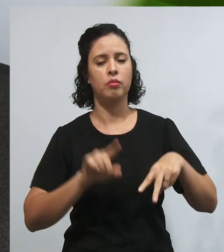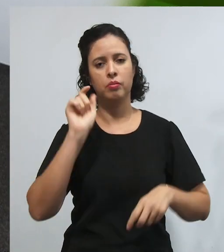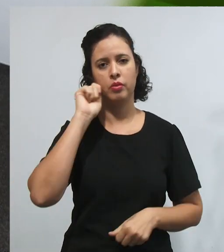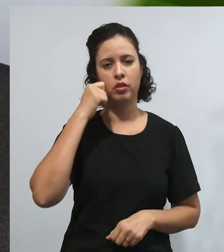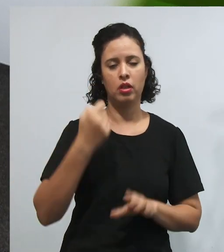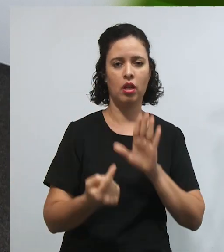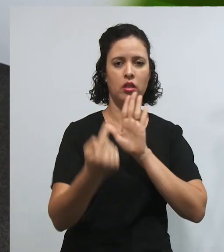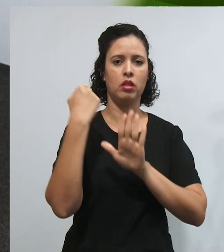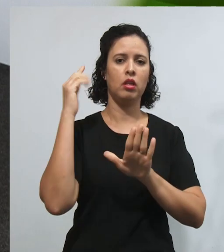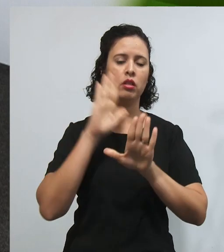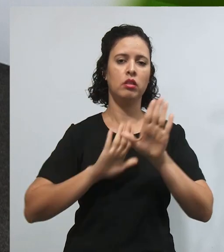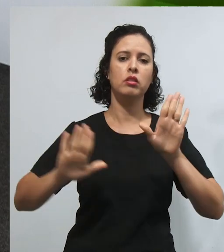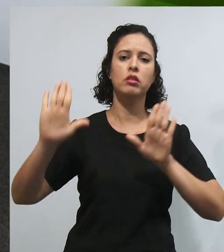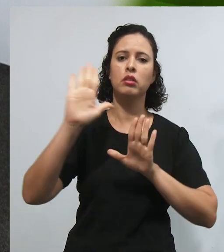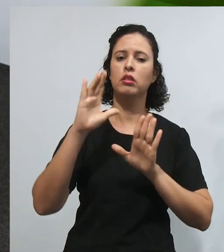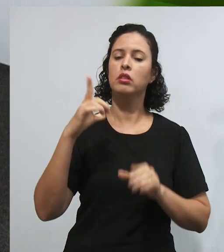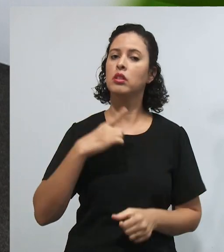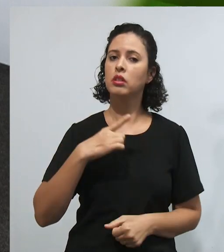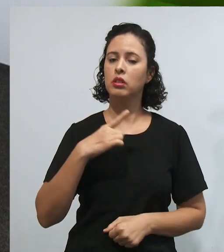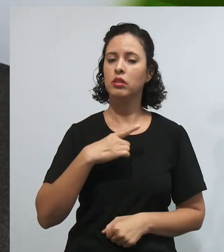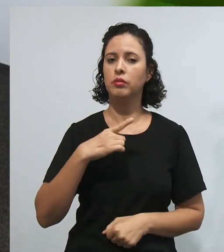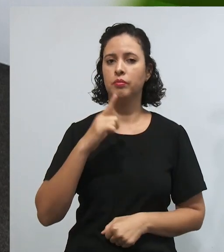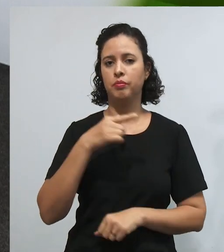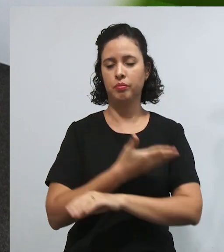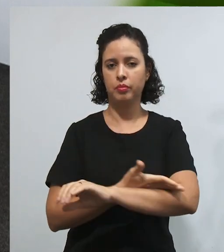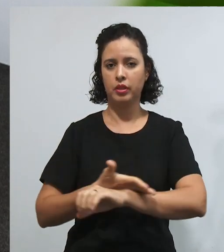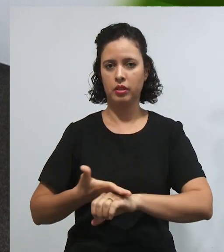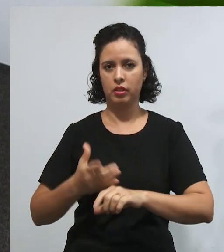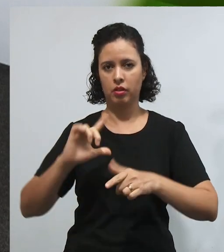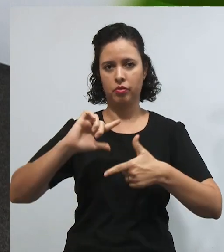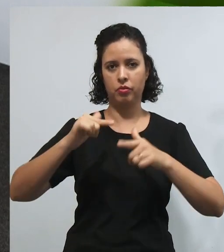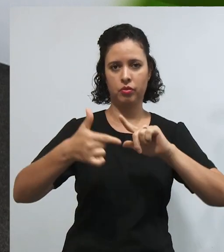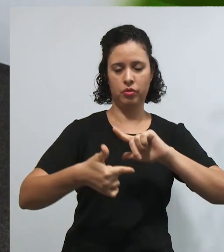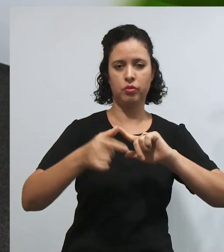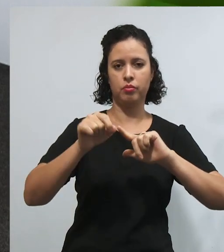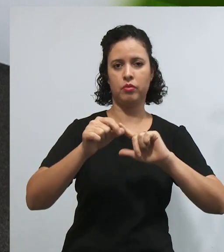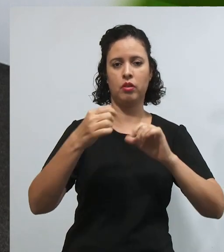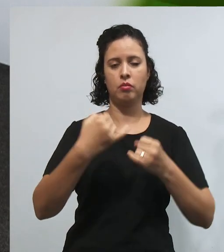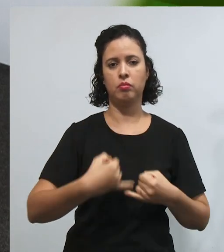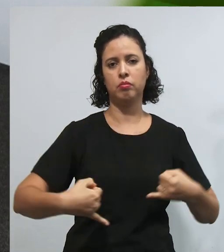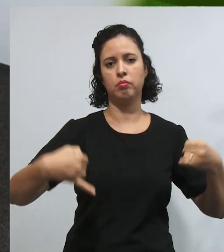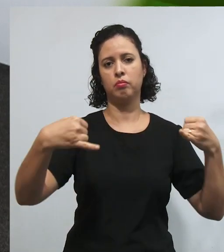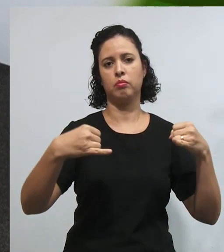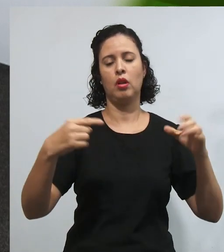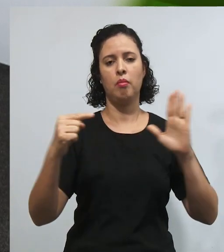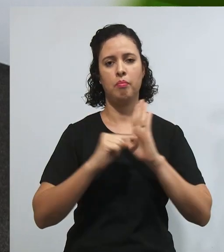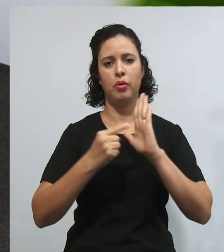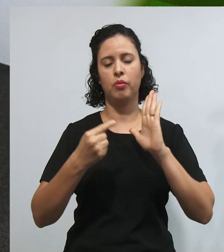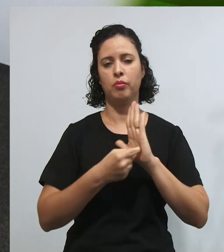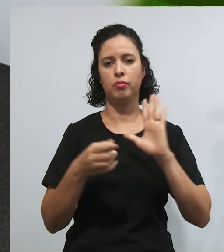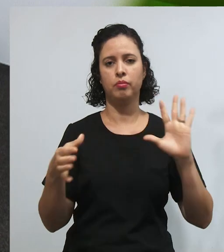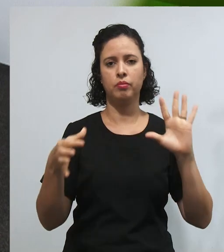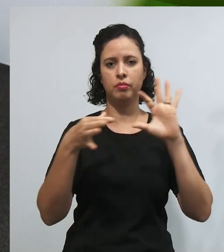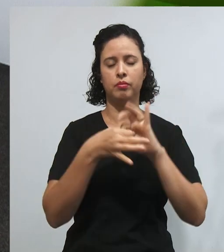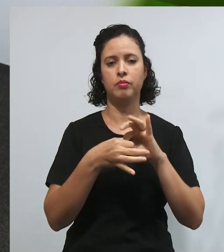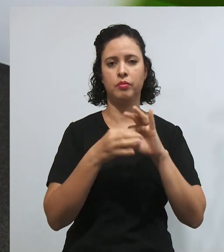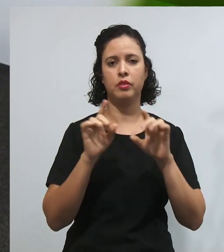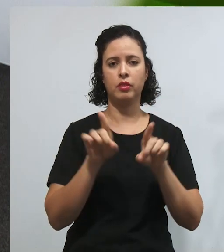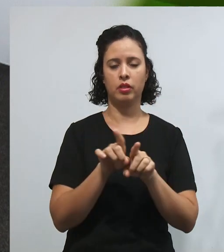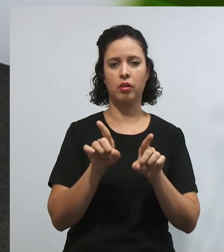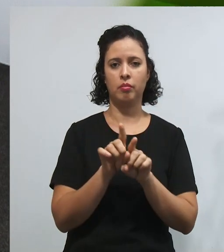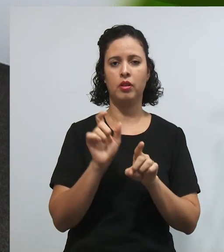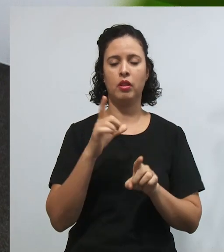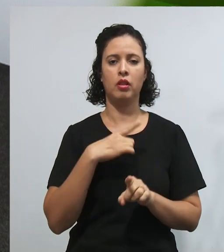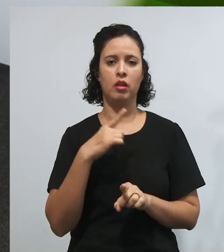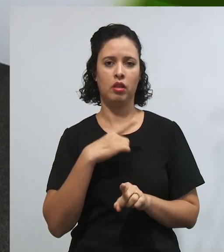Atrás de mim tem uma parede branca com uma figura geométrica que tem traços e pontos interligados. À minha esquerda